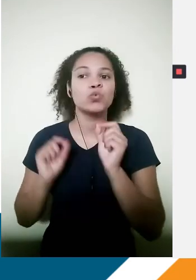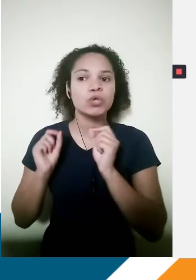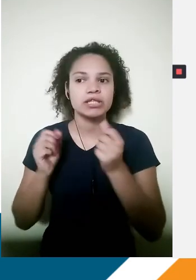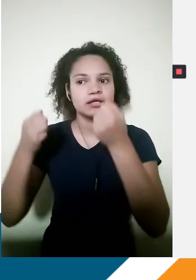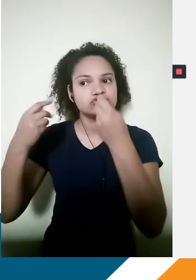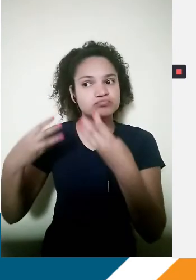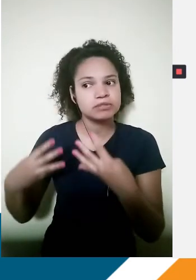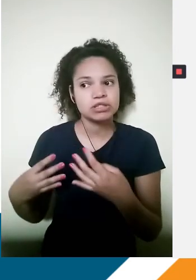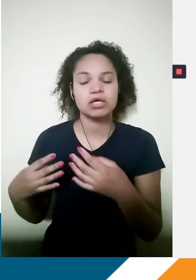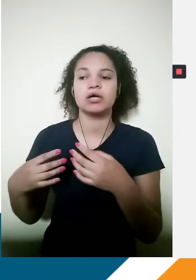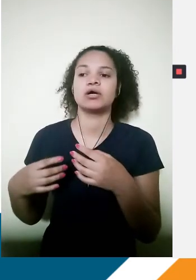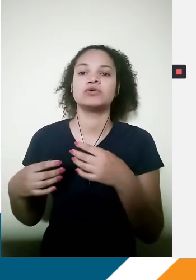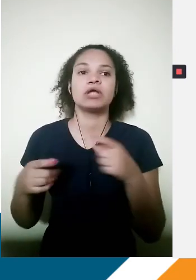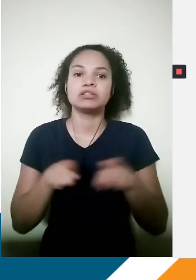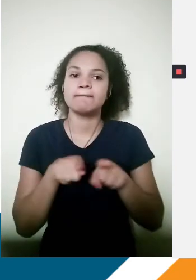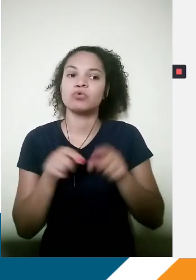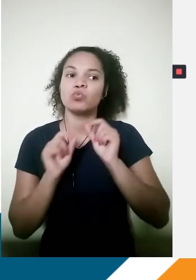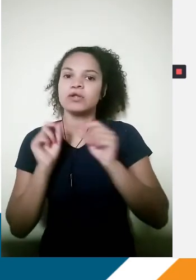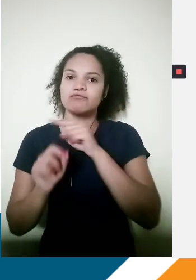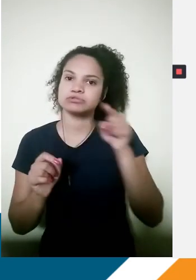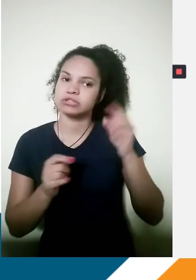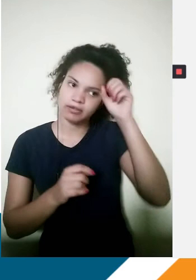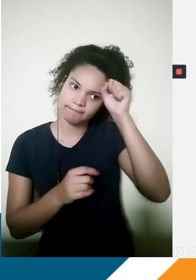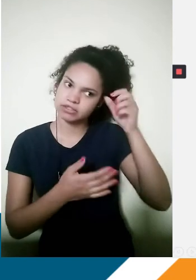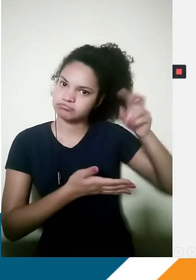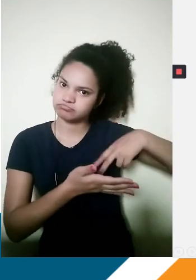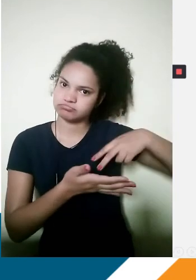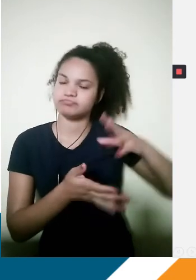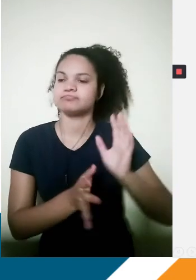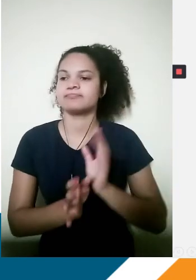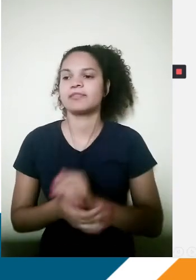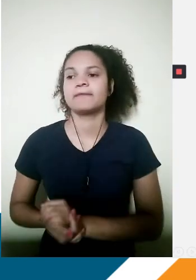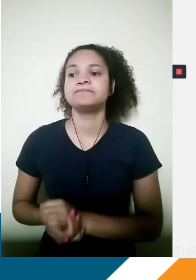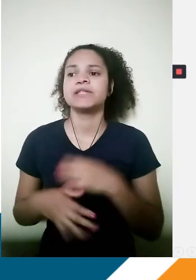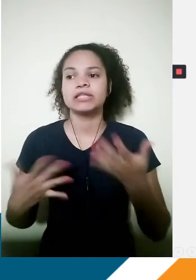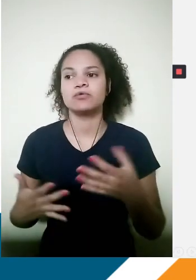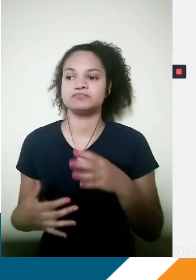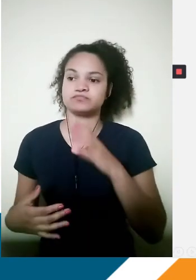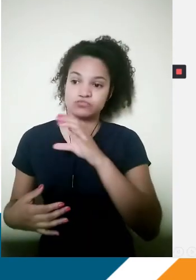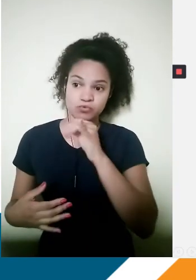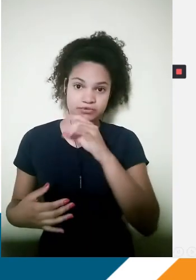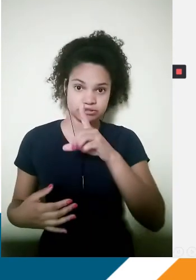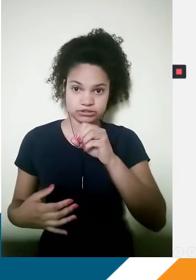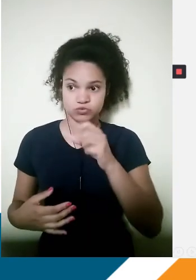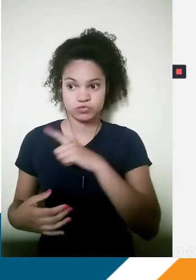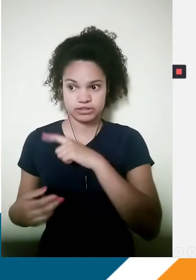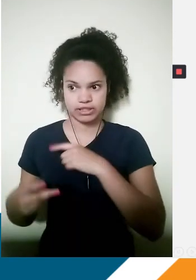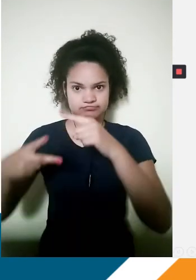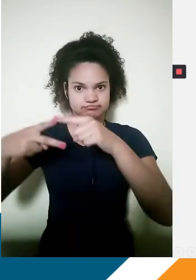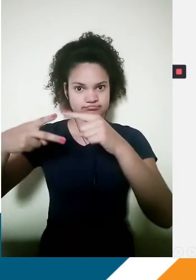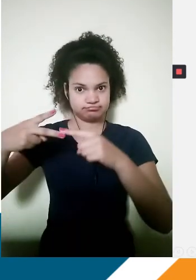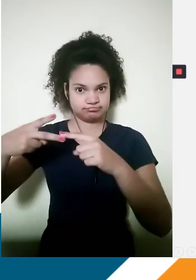dito com o que está aparecendo aí na tela de vocês. Então, o ciclo celular é dividido em duas etapas